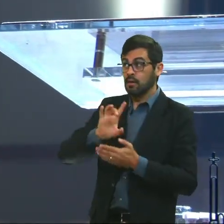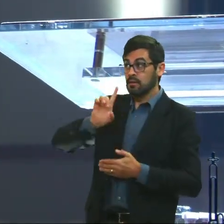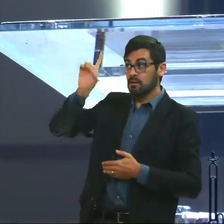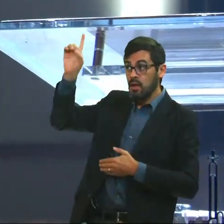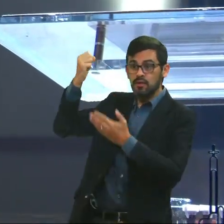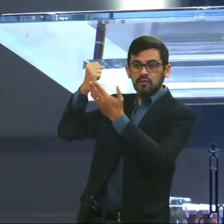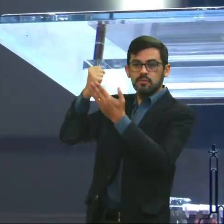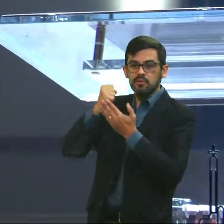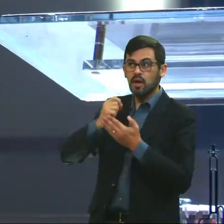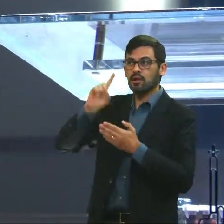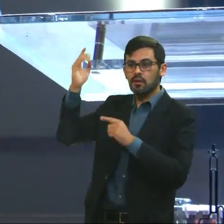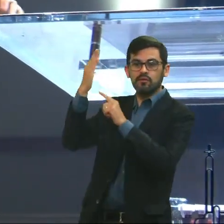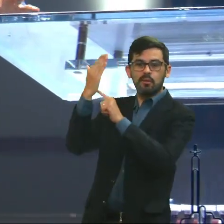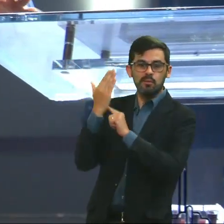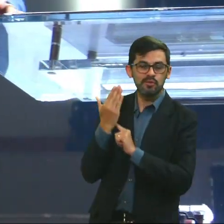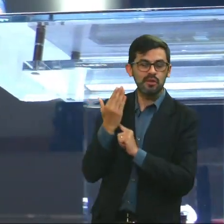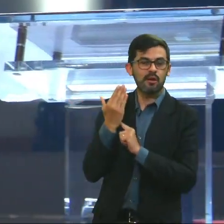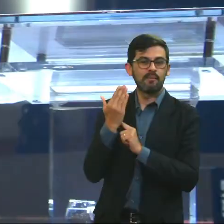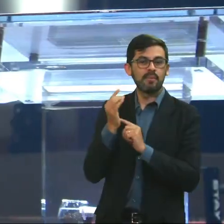vai me ajudar. E aí,